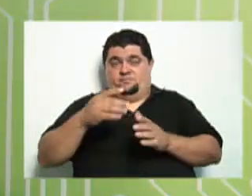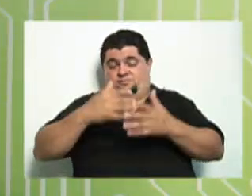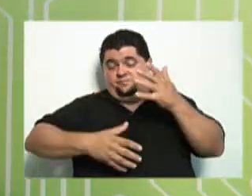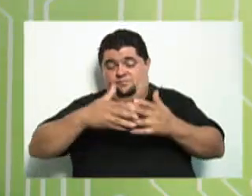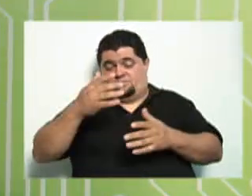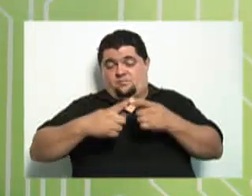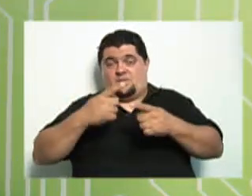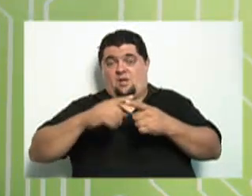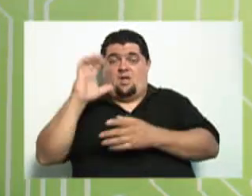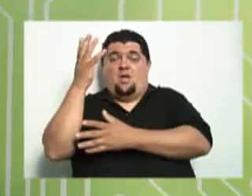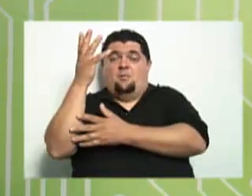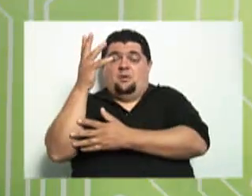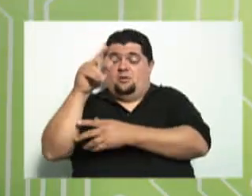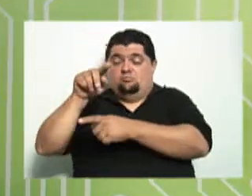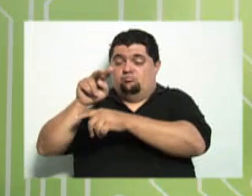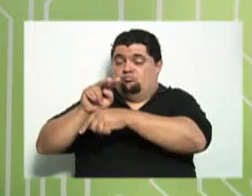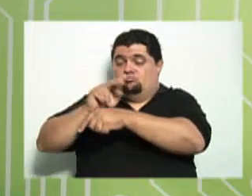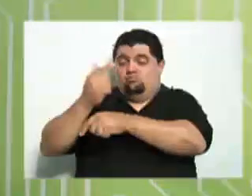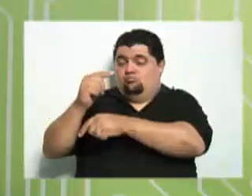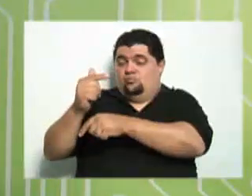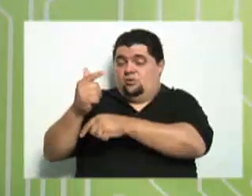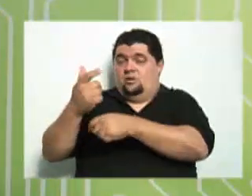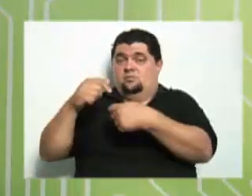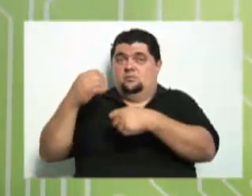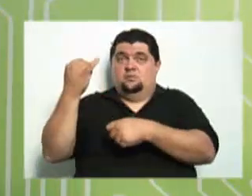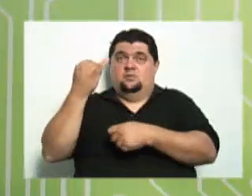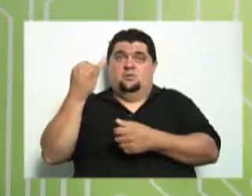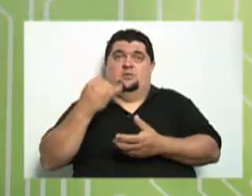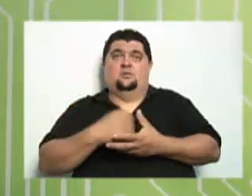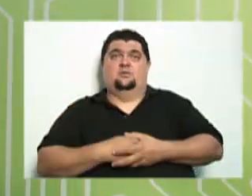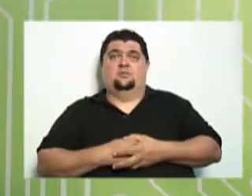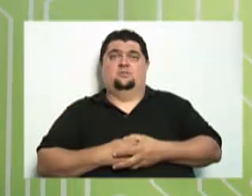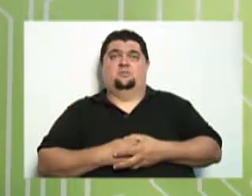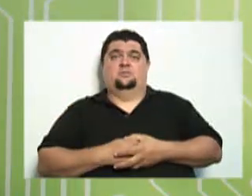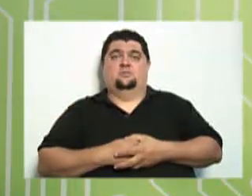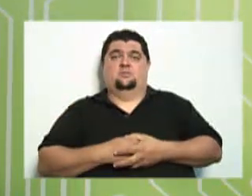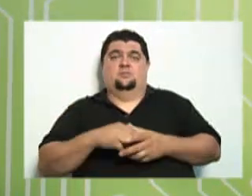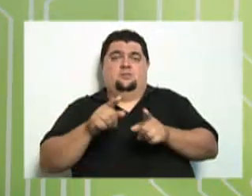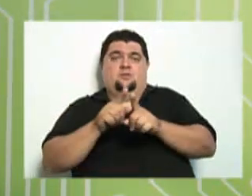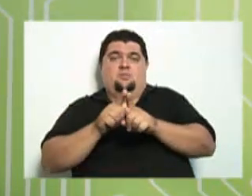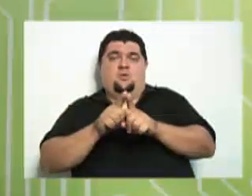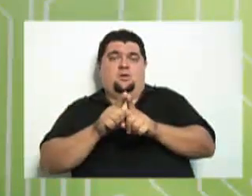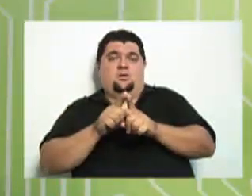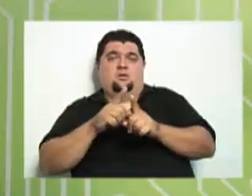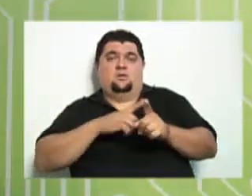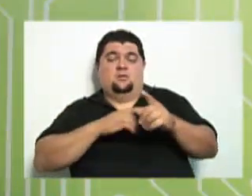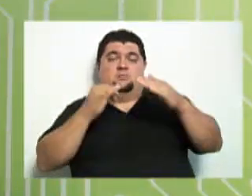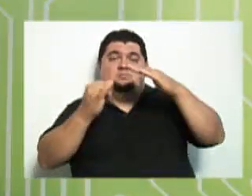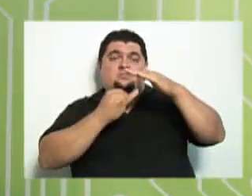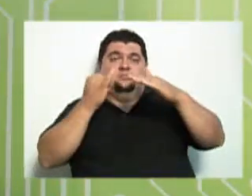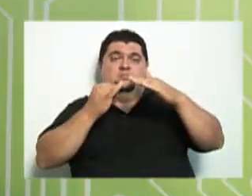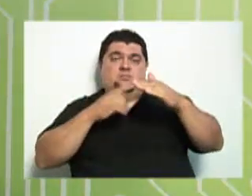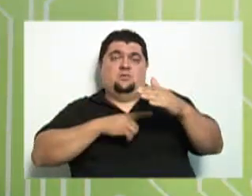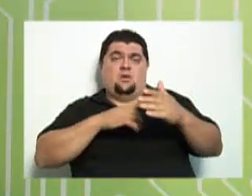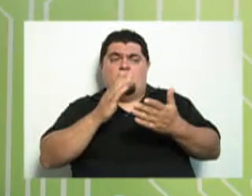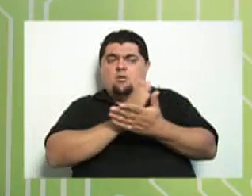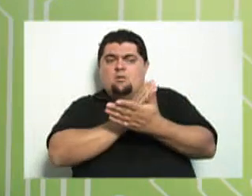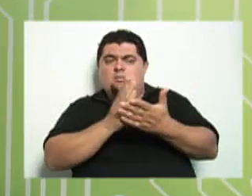questão ambiental. E a gente percebe também nesse mesmo exemplo a questão institucionais. A gente tem órgãos